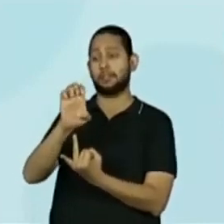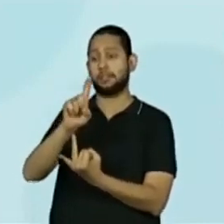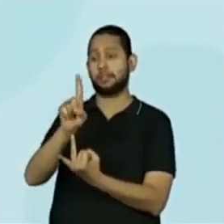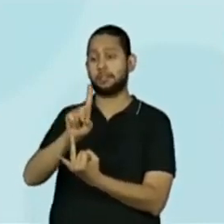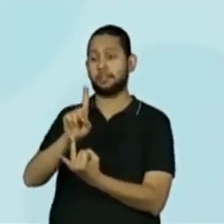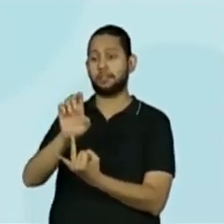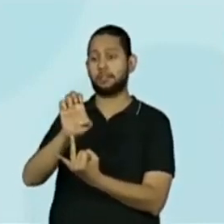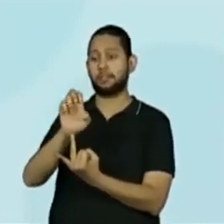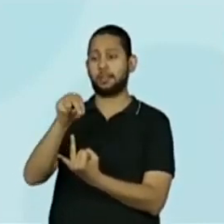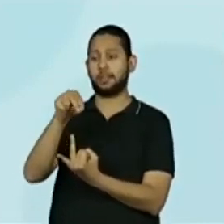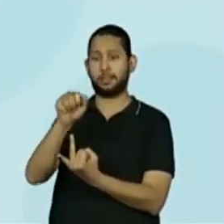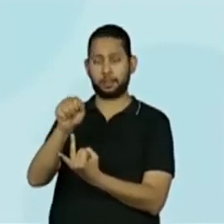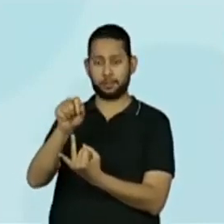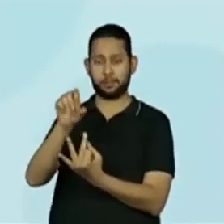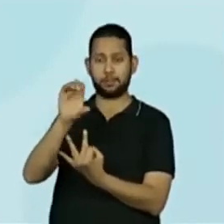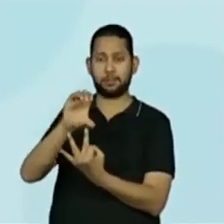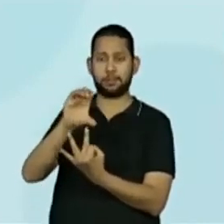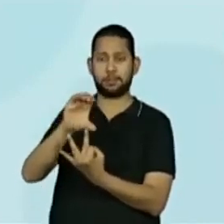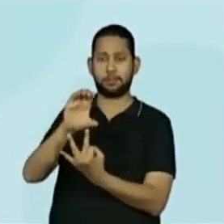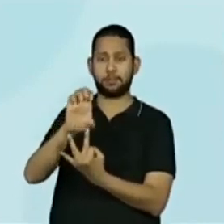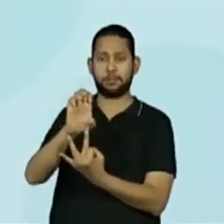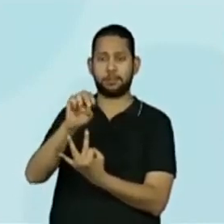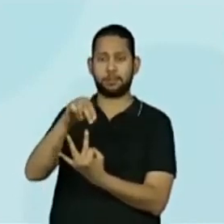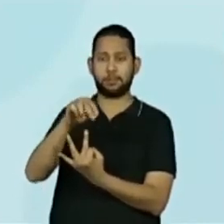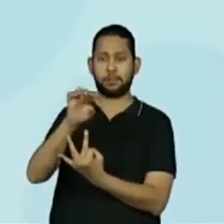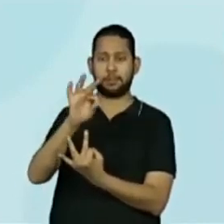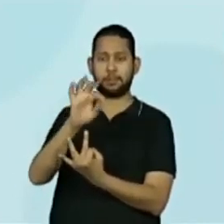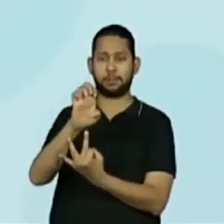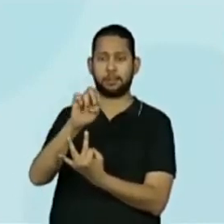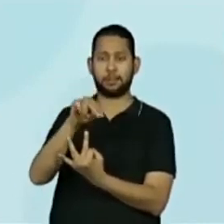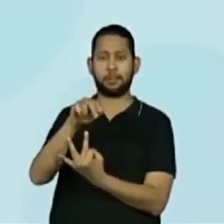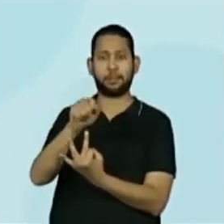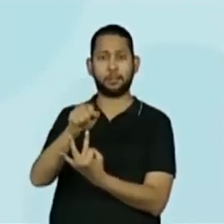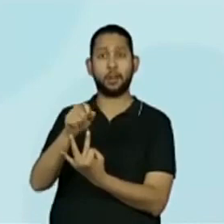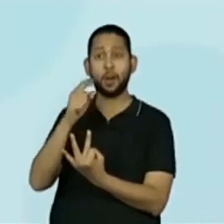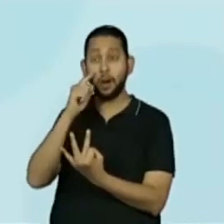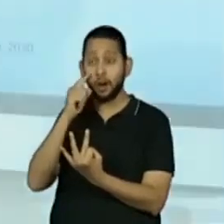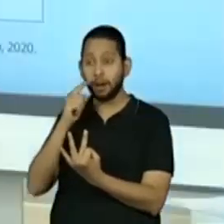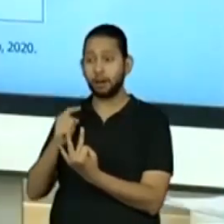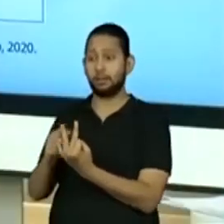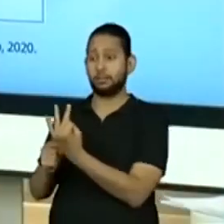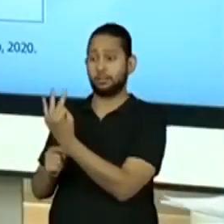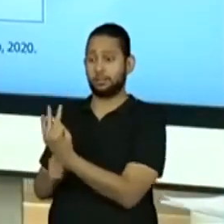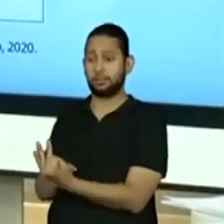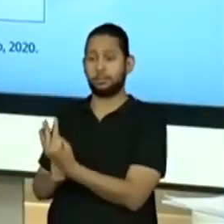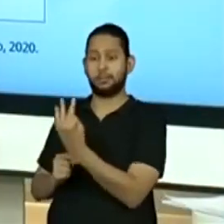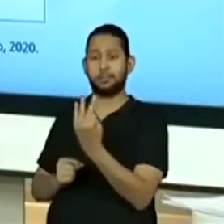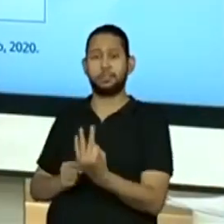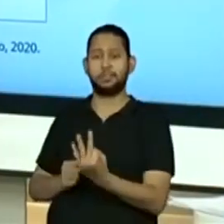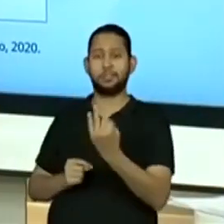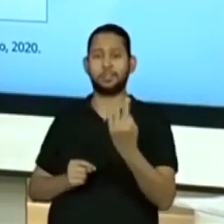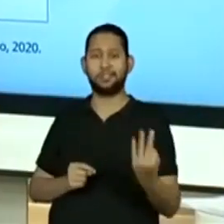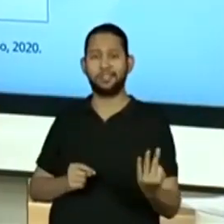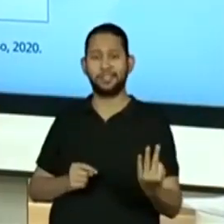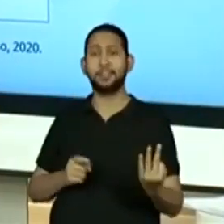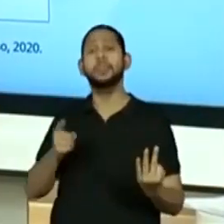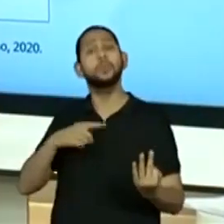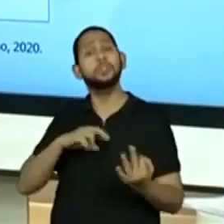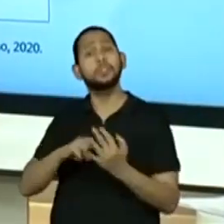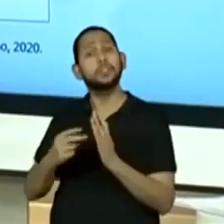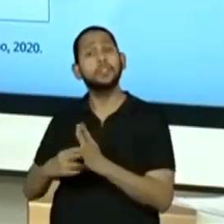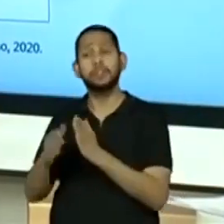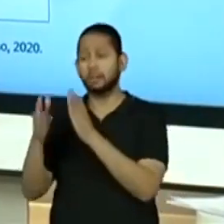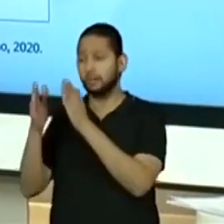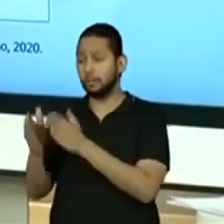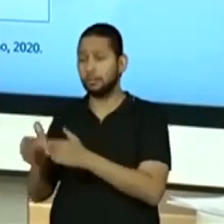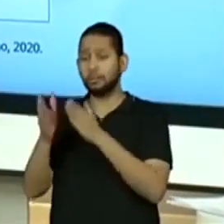dezena, centena. Repararam como vai se repetindo? Isso é o que nós chamamos de regularidade, porque ela